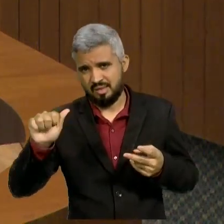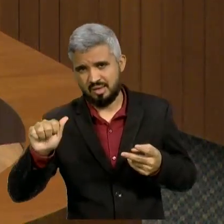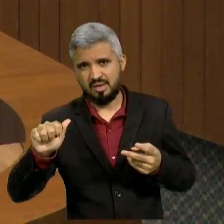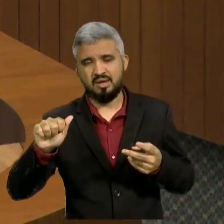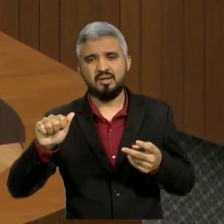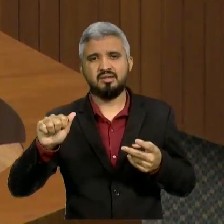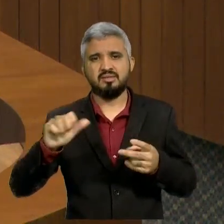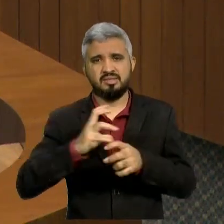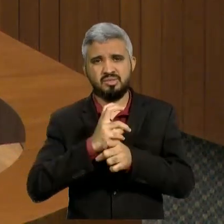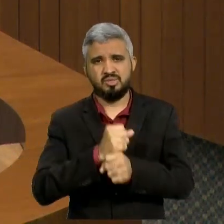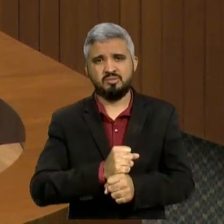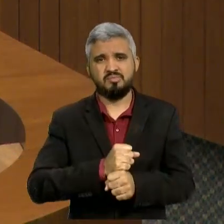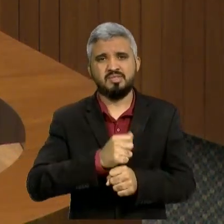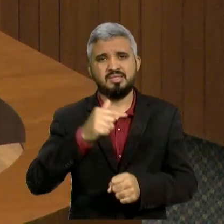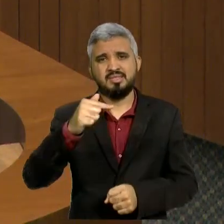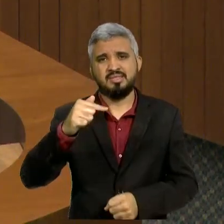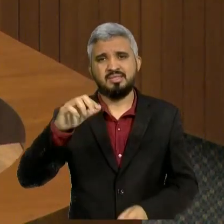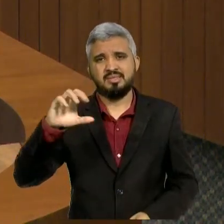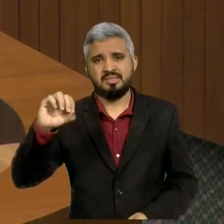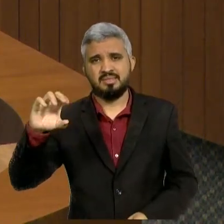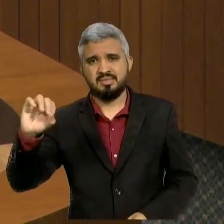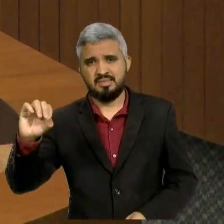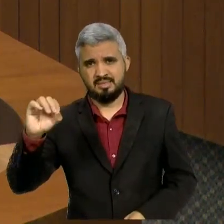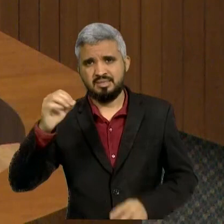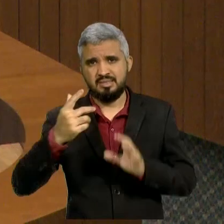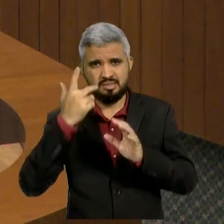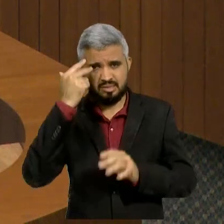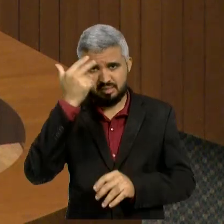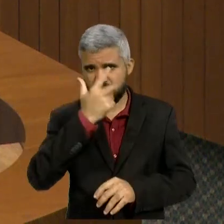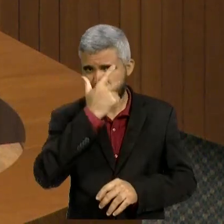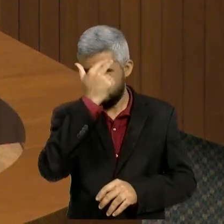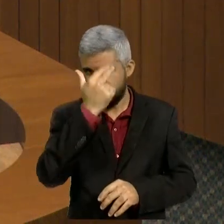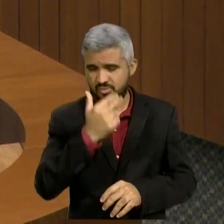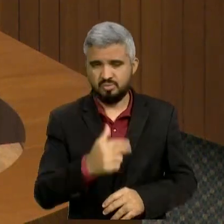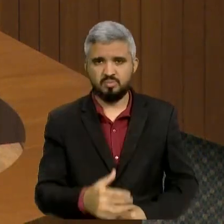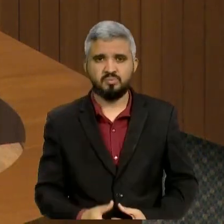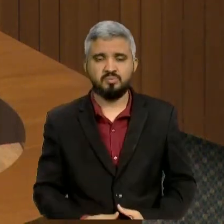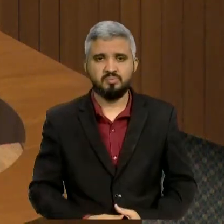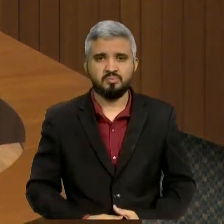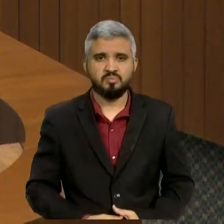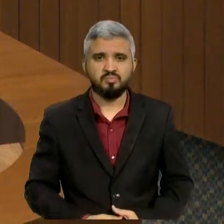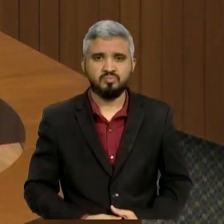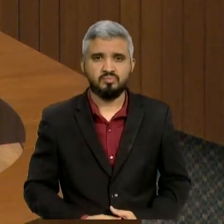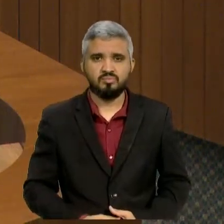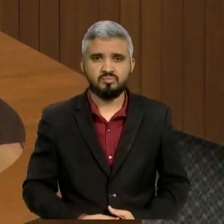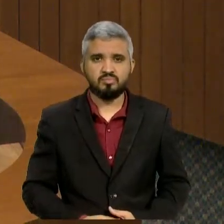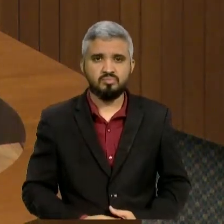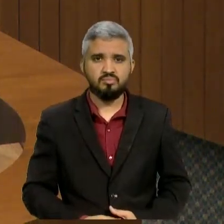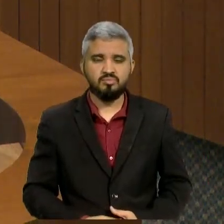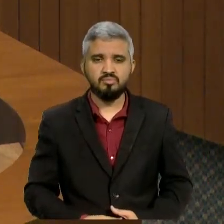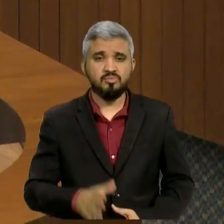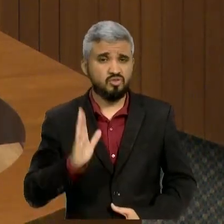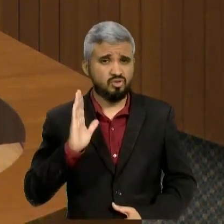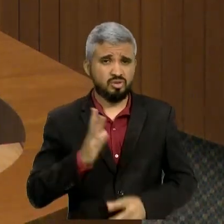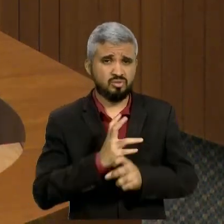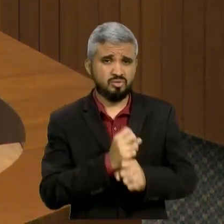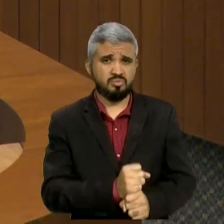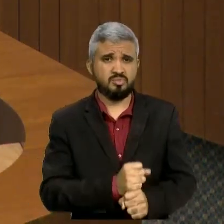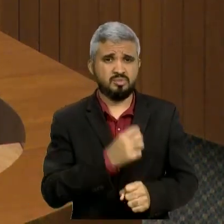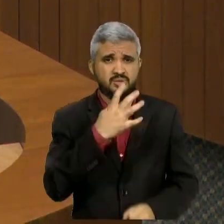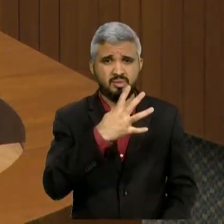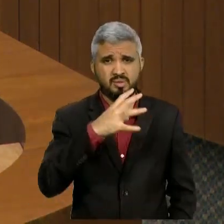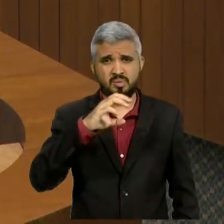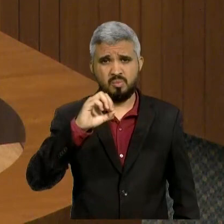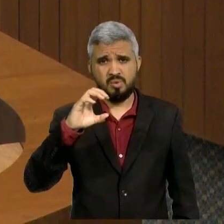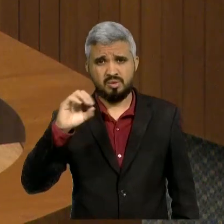já fizemos 400 cirurgias H tô encerrando senhor presidente fizemos mais de 400 cirurgias há